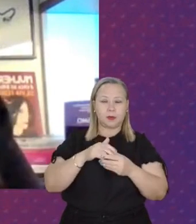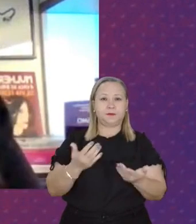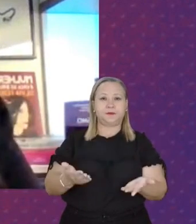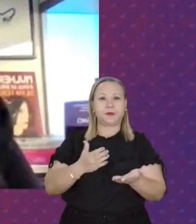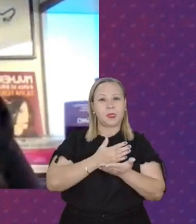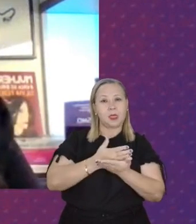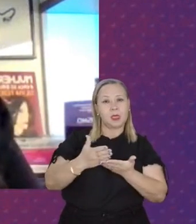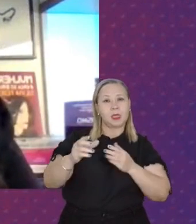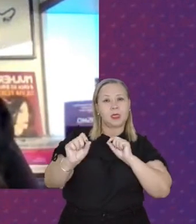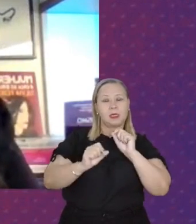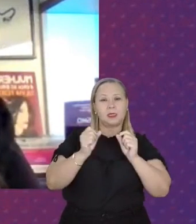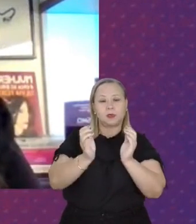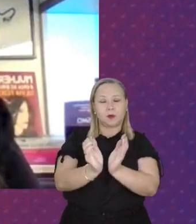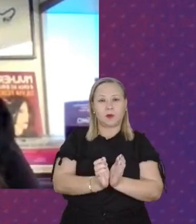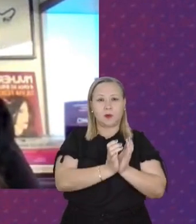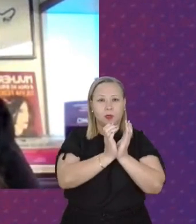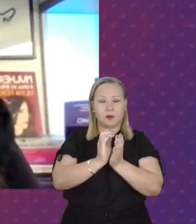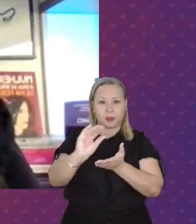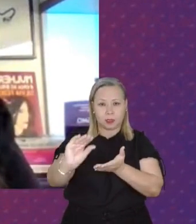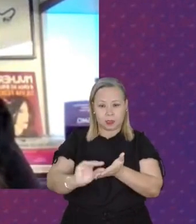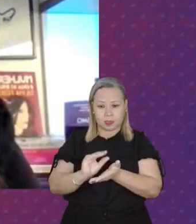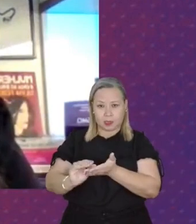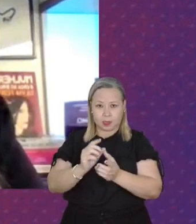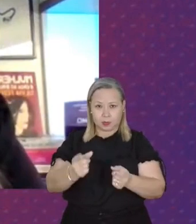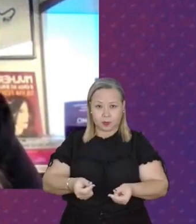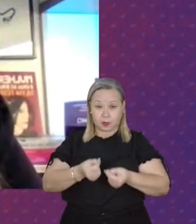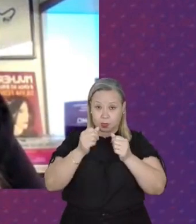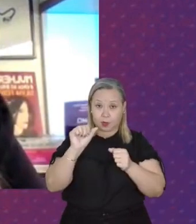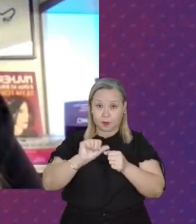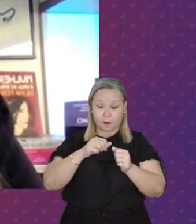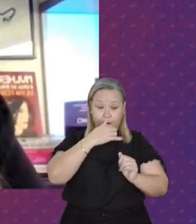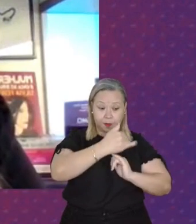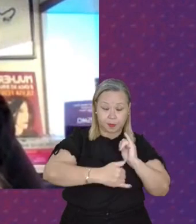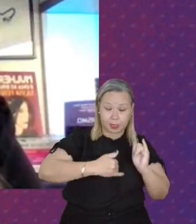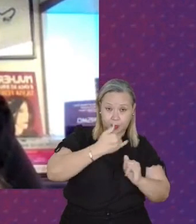essa arrecadação de recursos que é feita pela internet, inclusive,